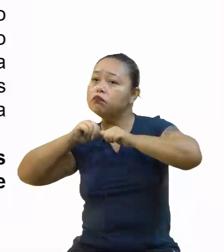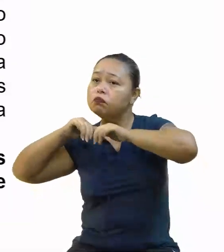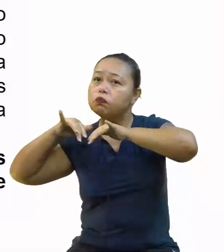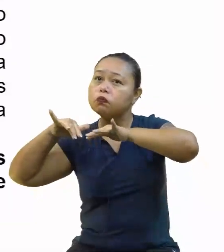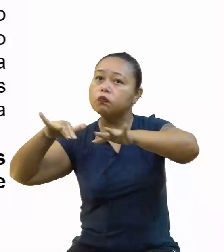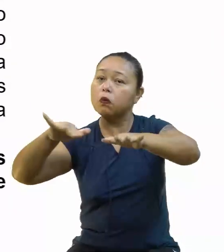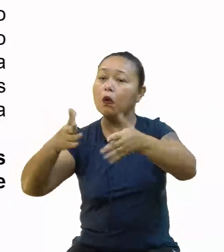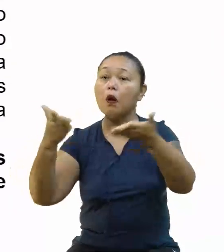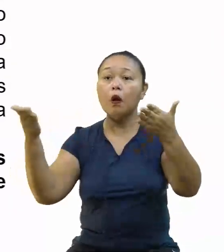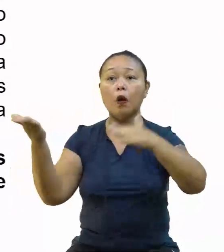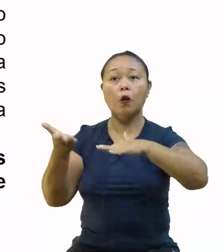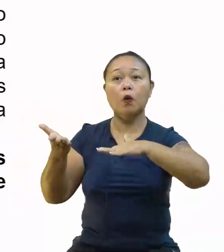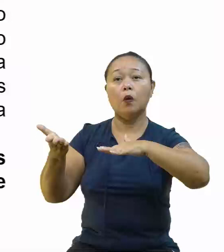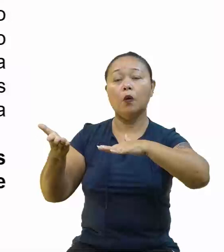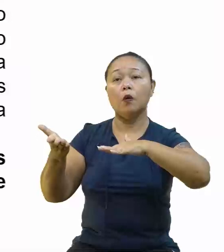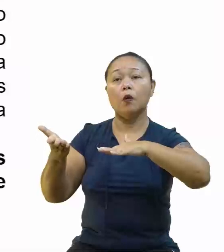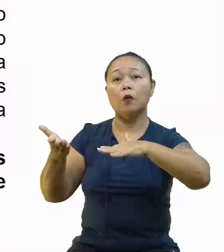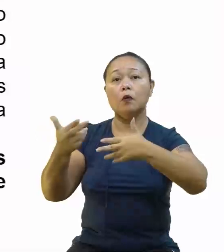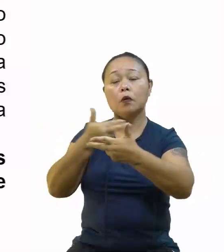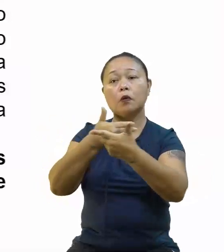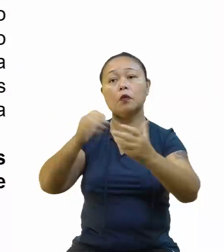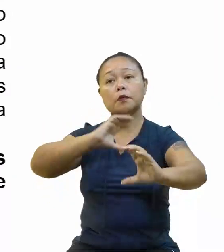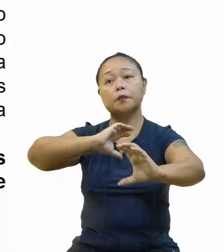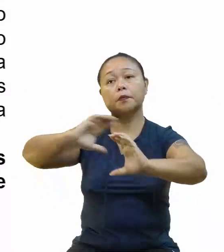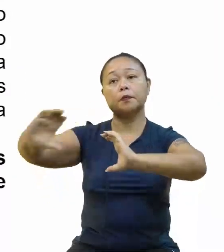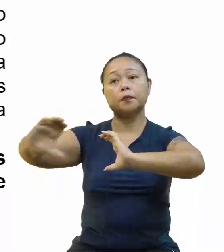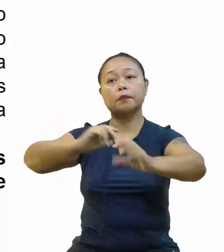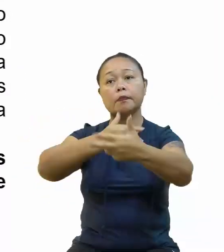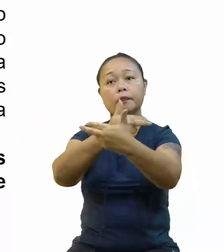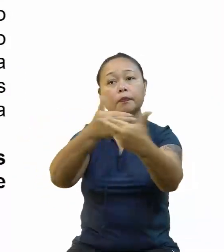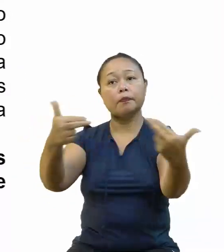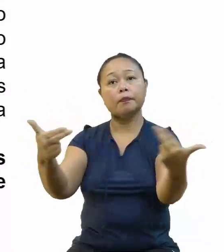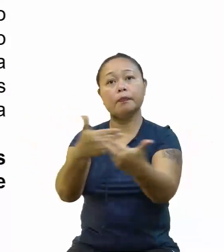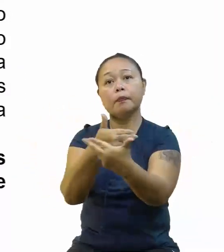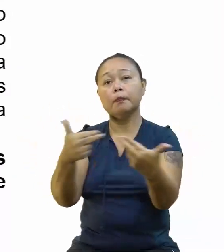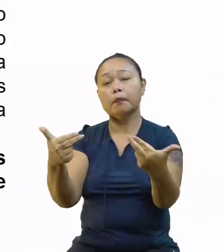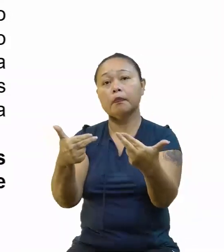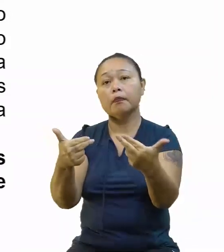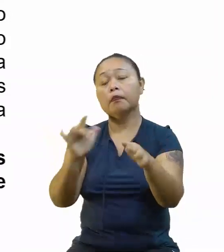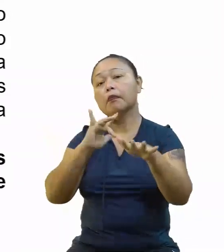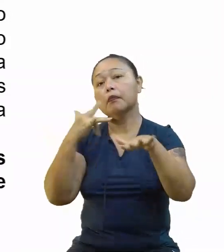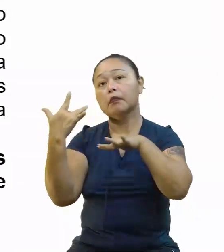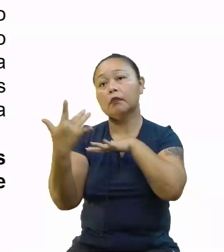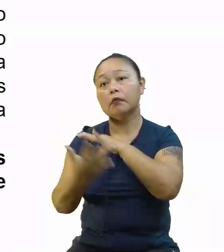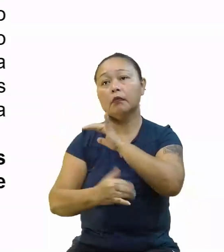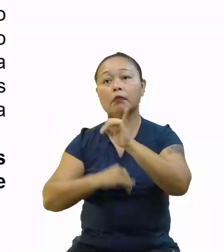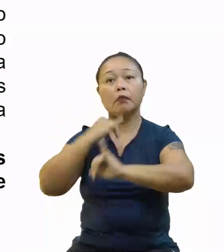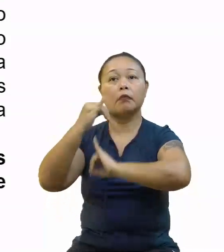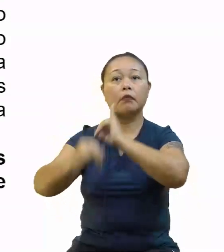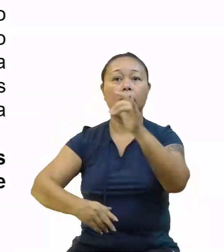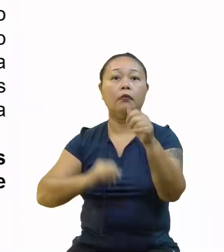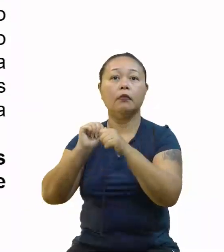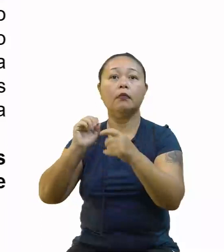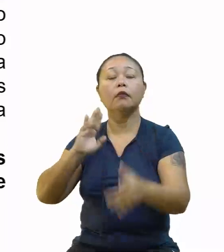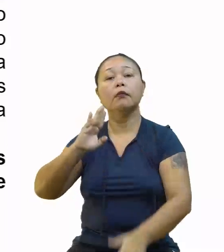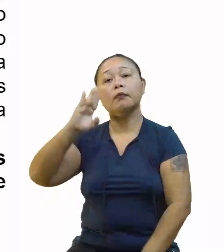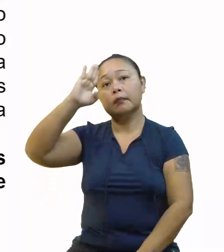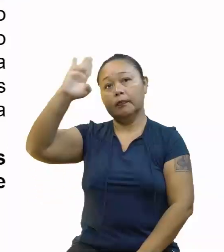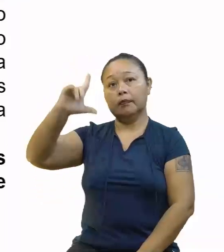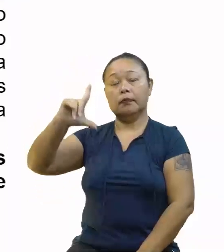na atualidade pelos meios de comunicação, redes sociais, internet